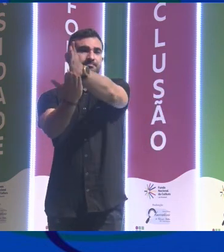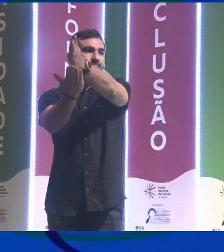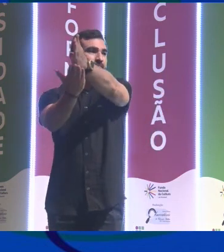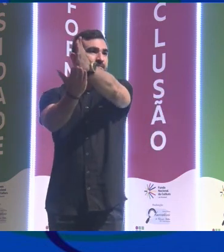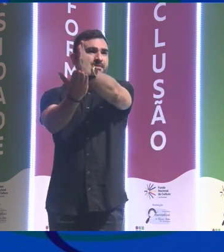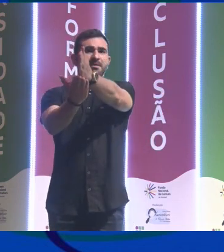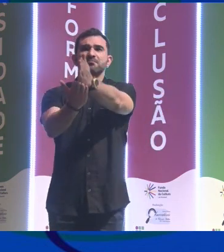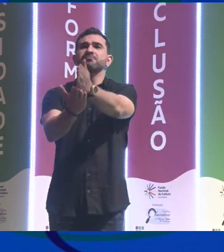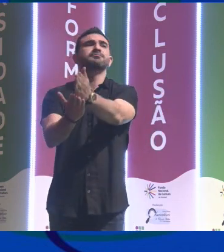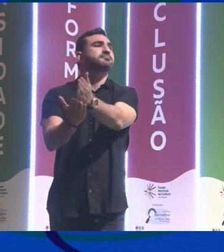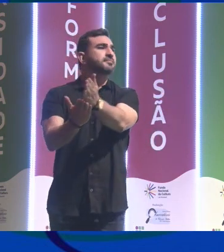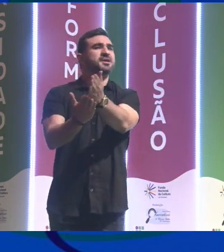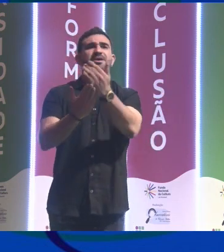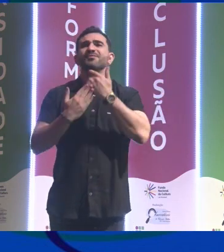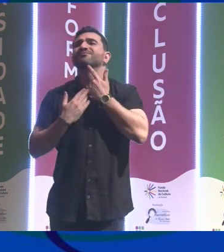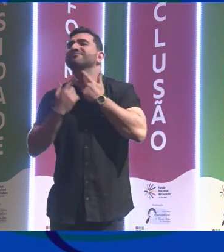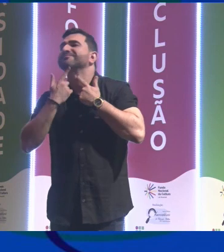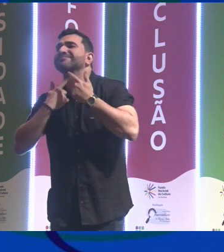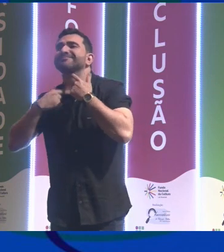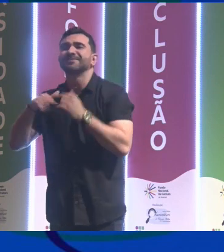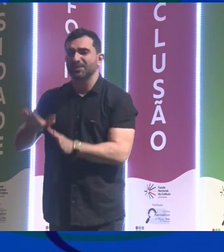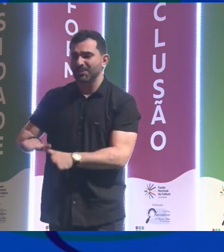Quem me dera poder voar,